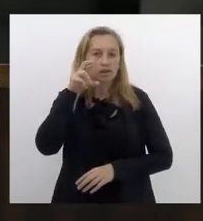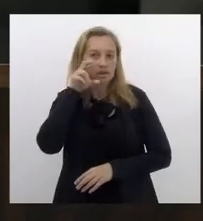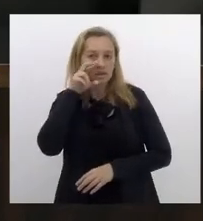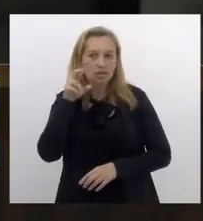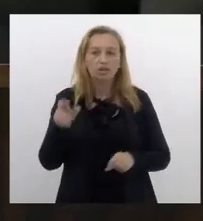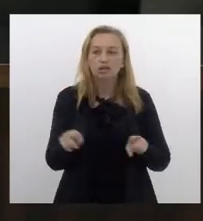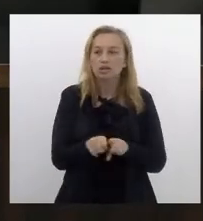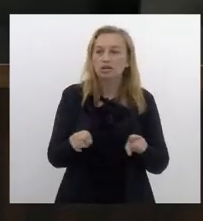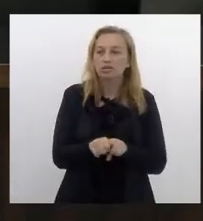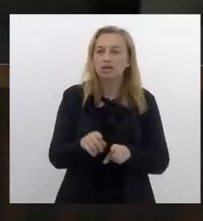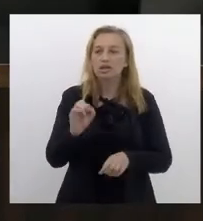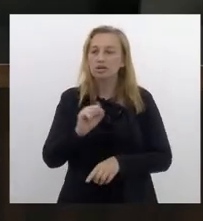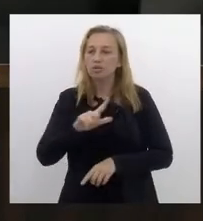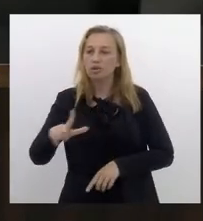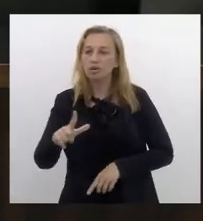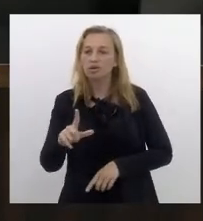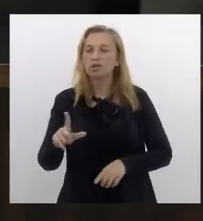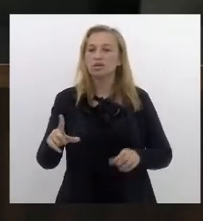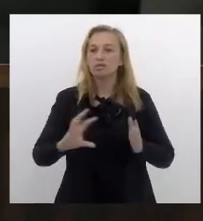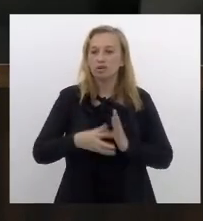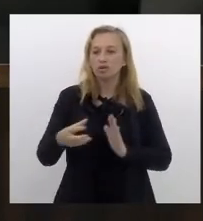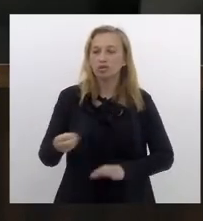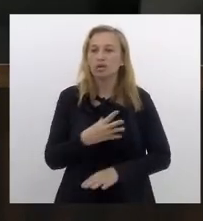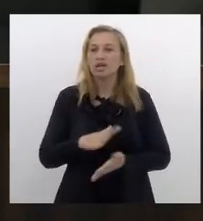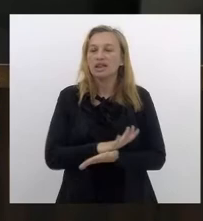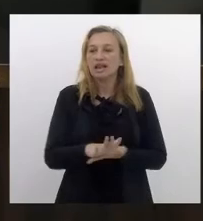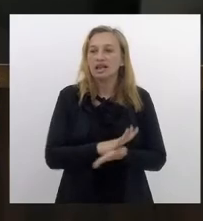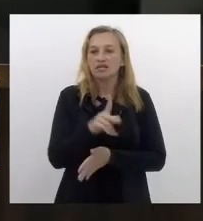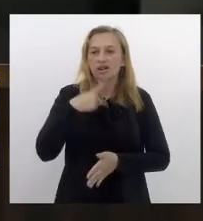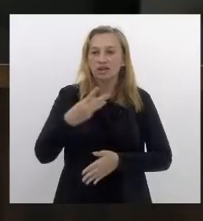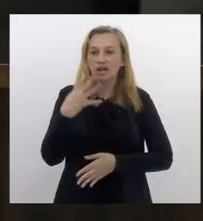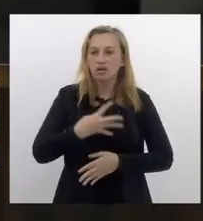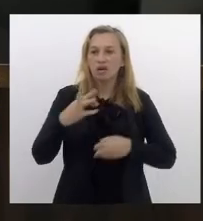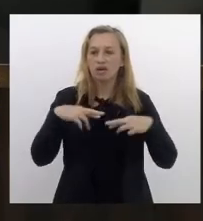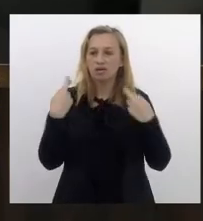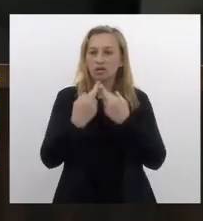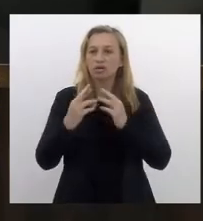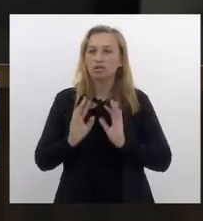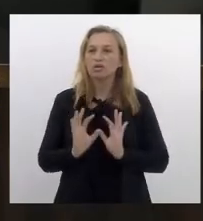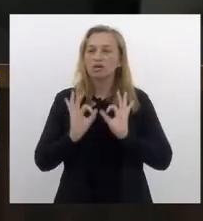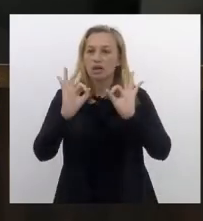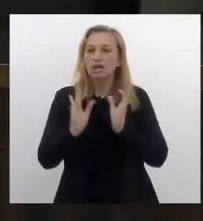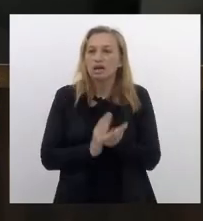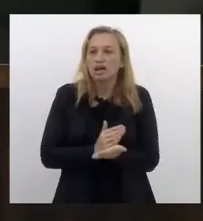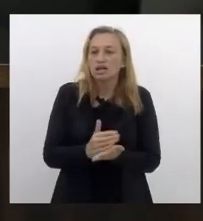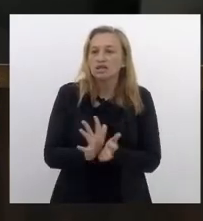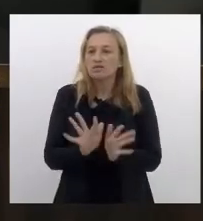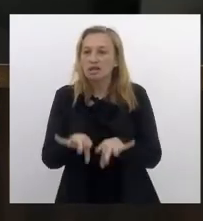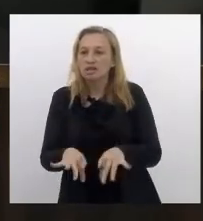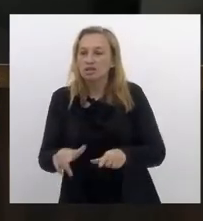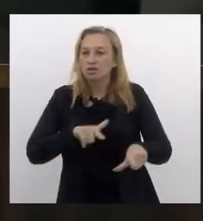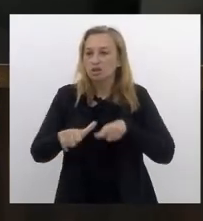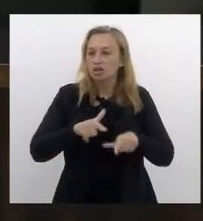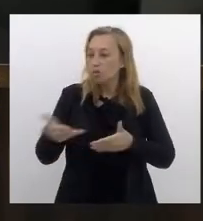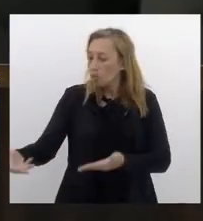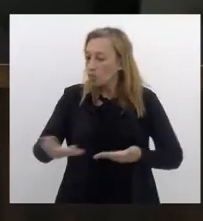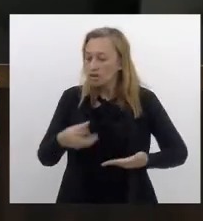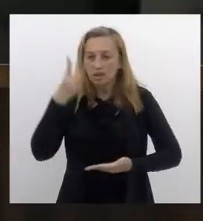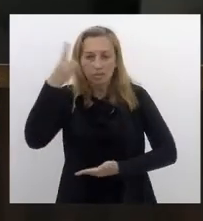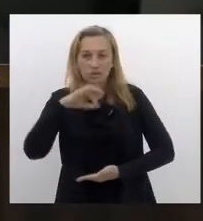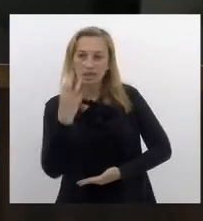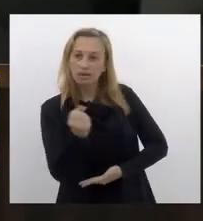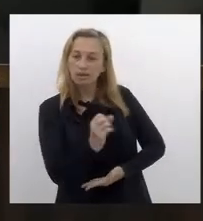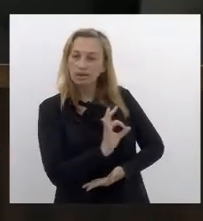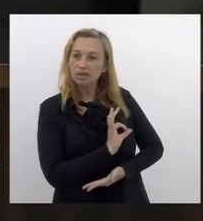do Samuel Malafaia e do novo. Nada mais a tratar na 4ª sessão extraordinária. A presidência, antes de encerrar os trabalhos, convida a deputada Marta